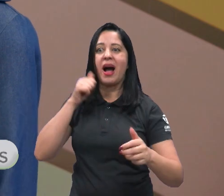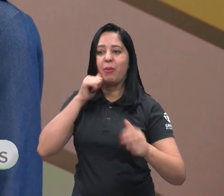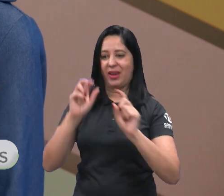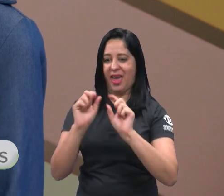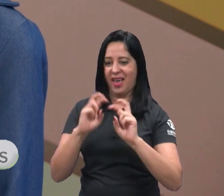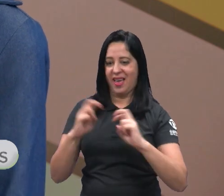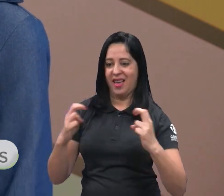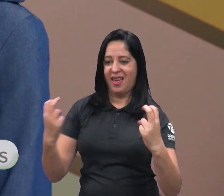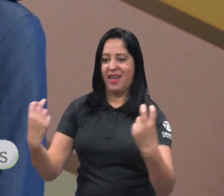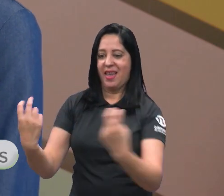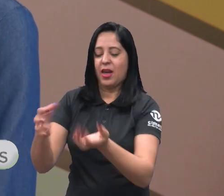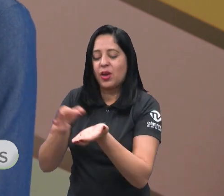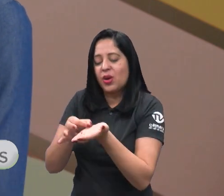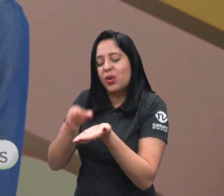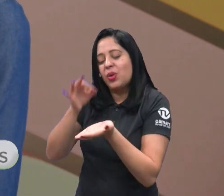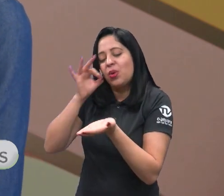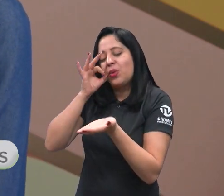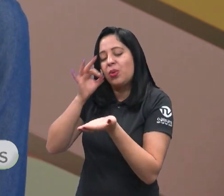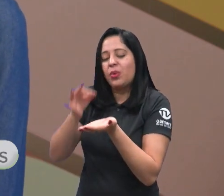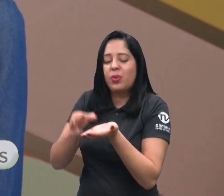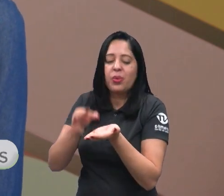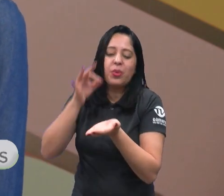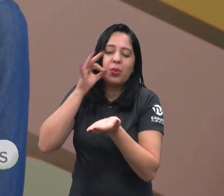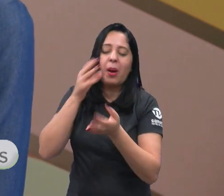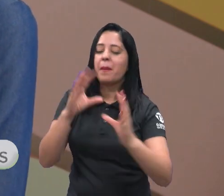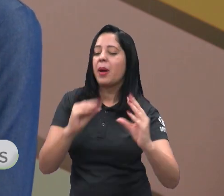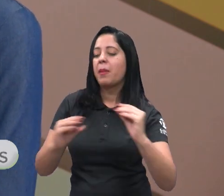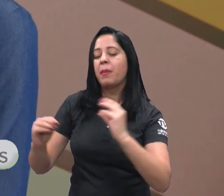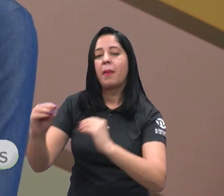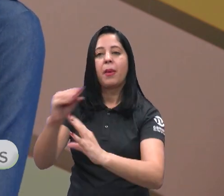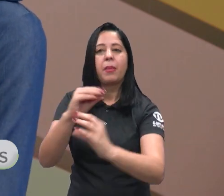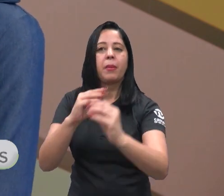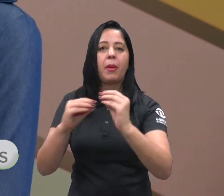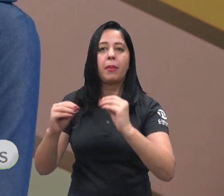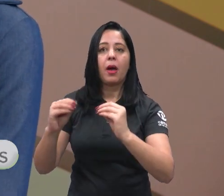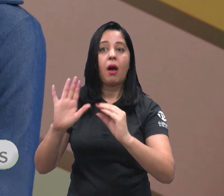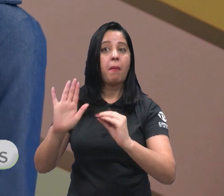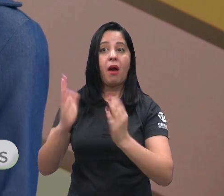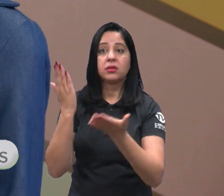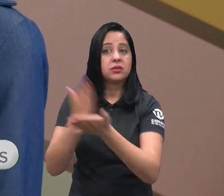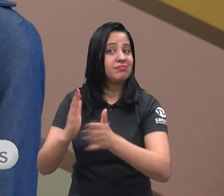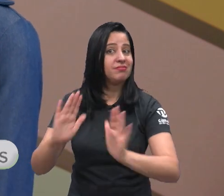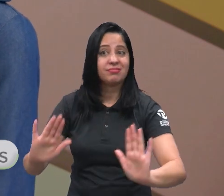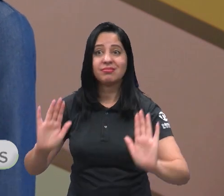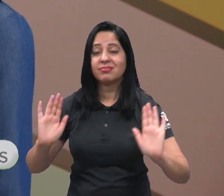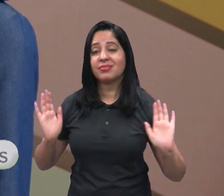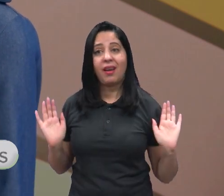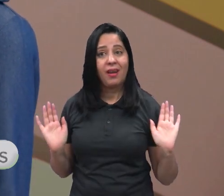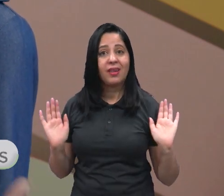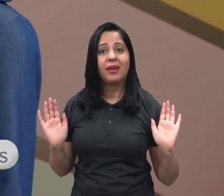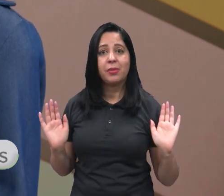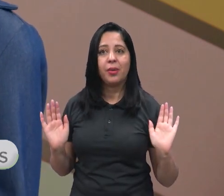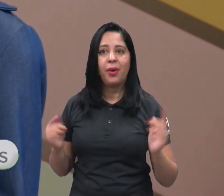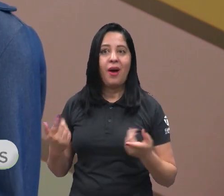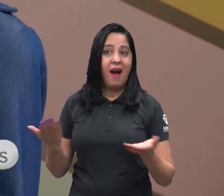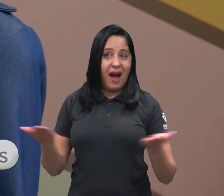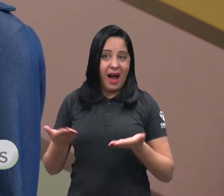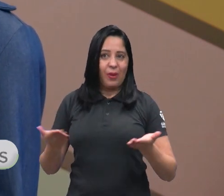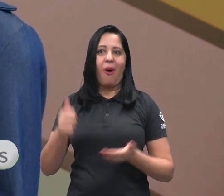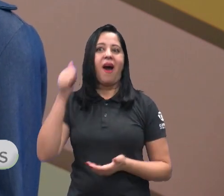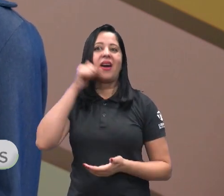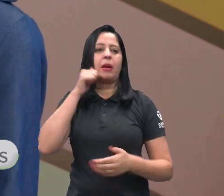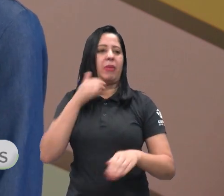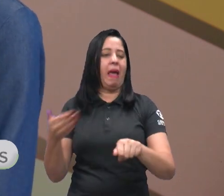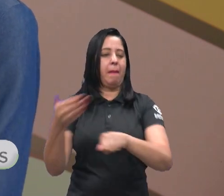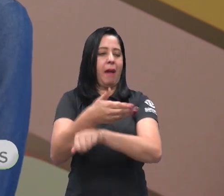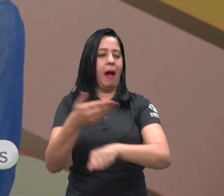Né? Para quê? Para que outras coisas fossem tomadas e lugares, né, o mundo corporativo e outros lugares no profissional dessa